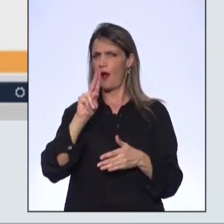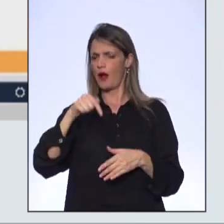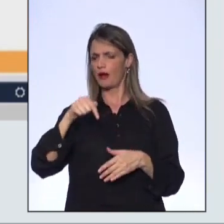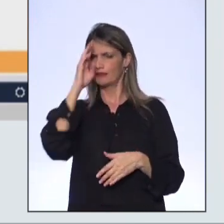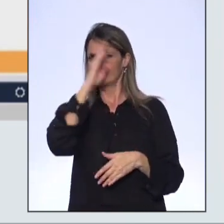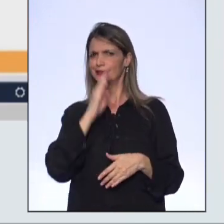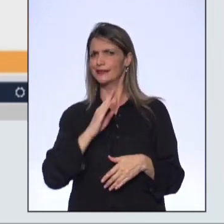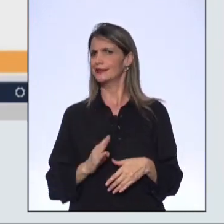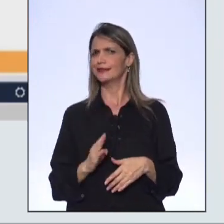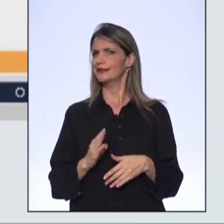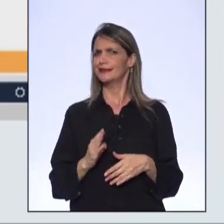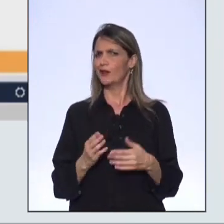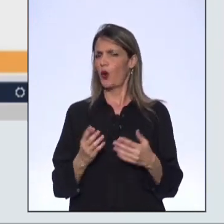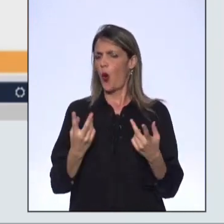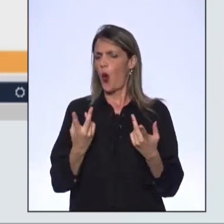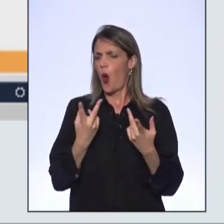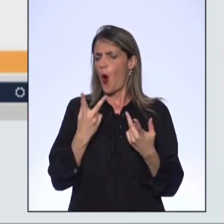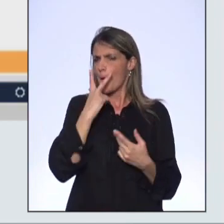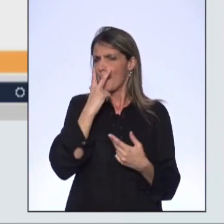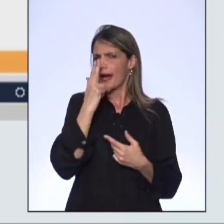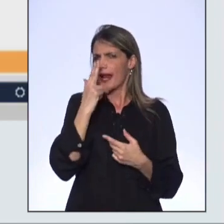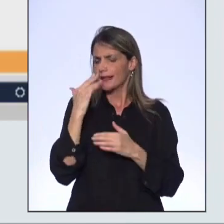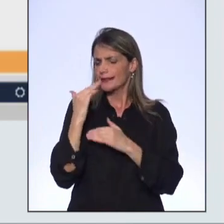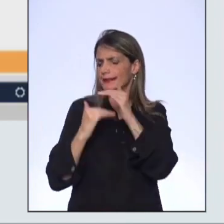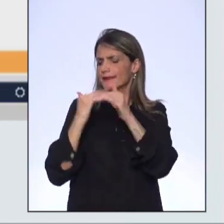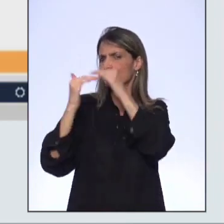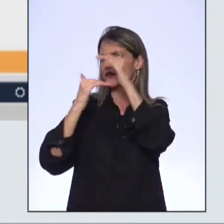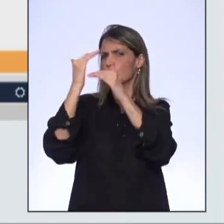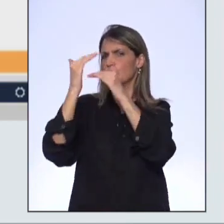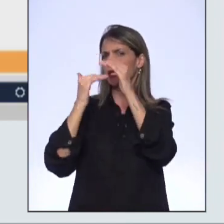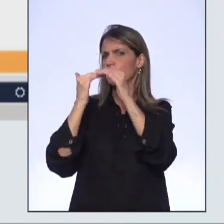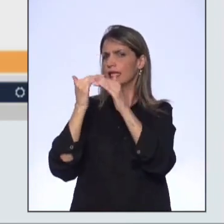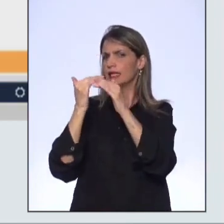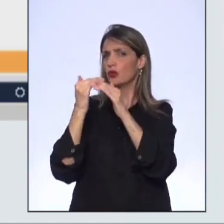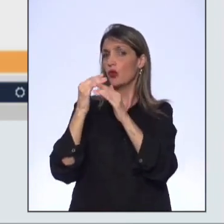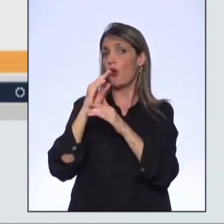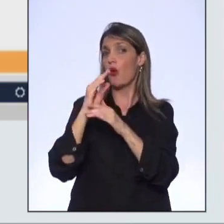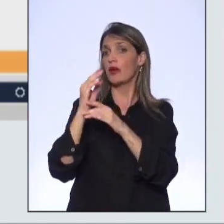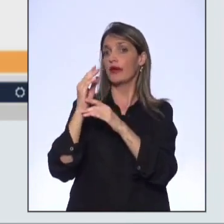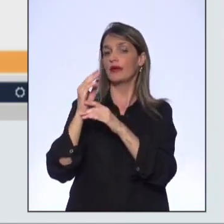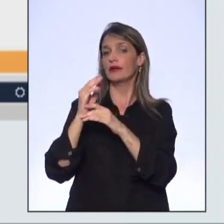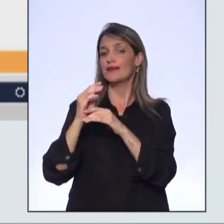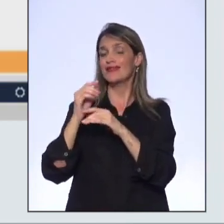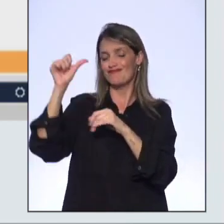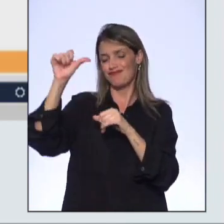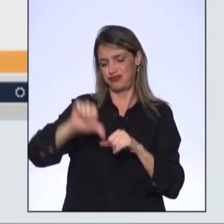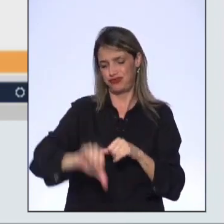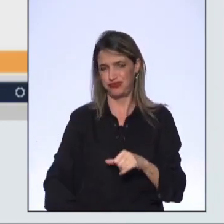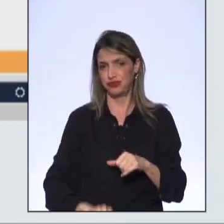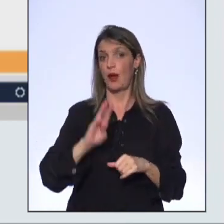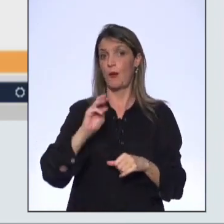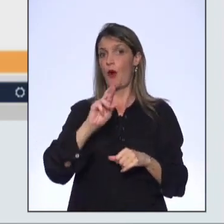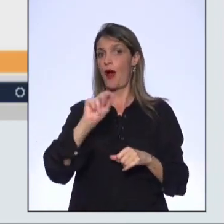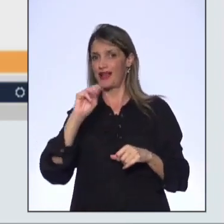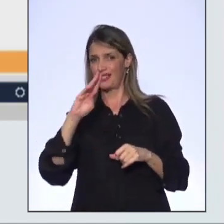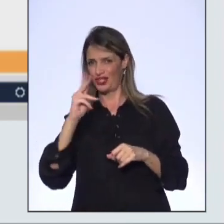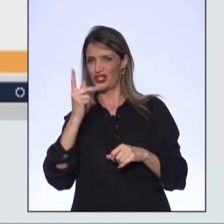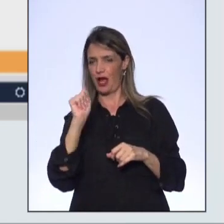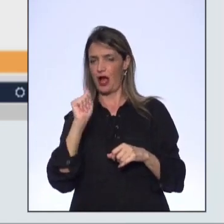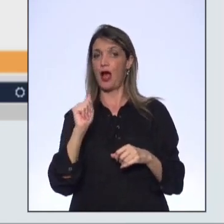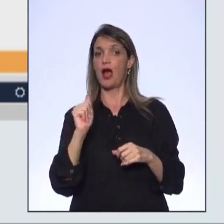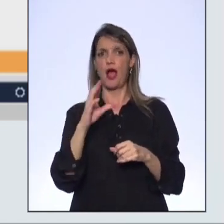roteiro muito semelhante com o desenvolvimento e queda da produção de borracha. No caso do cacau, também houve um